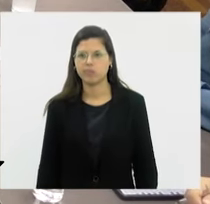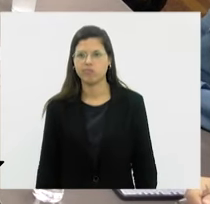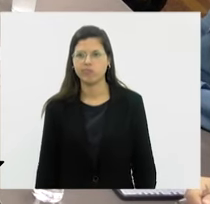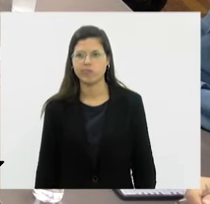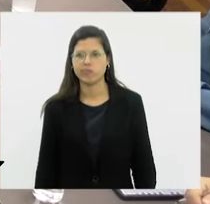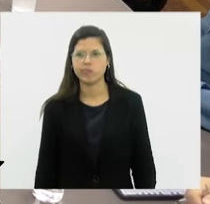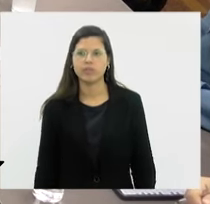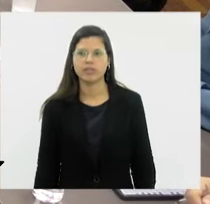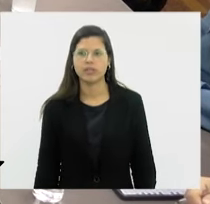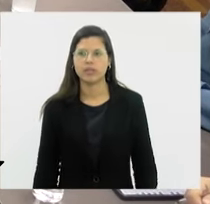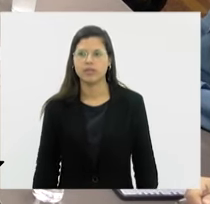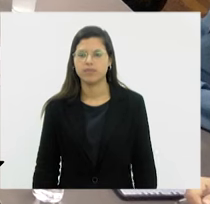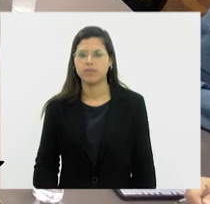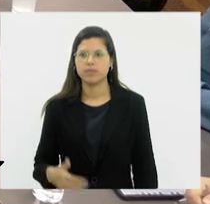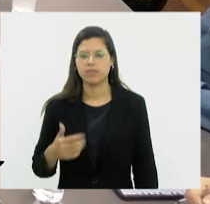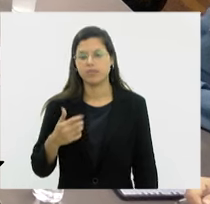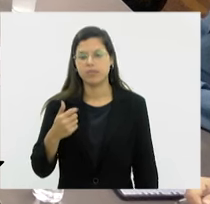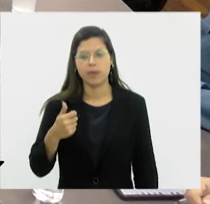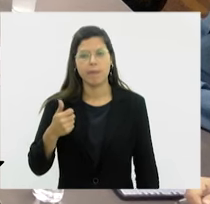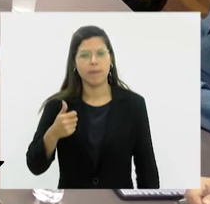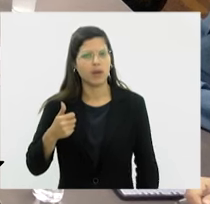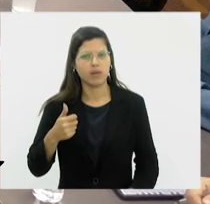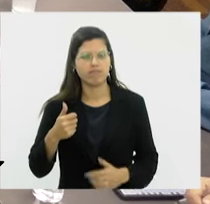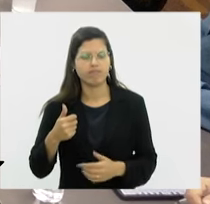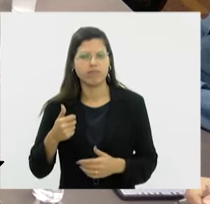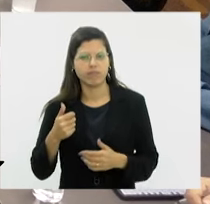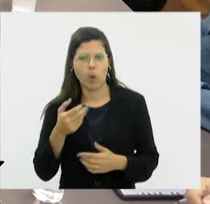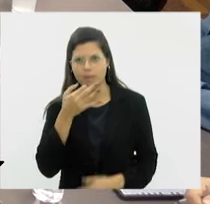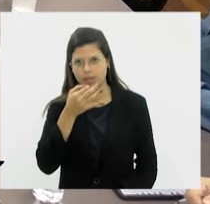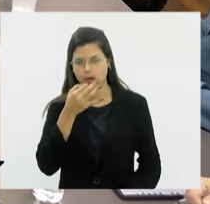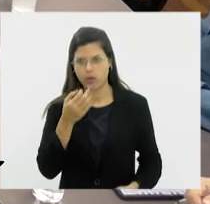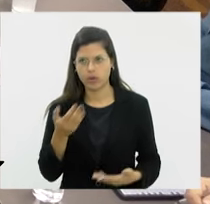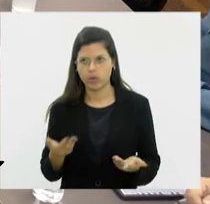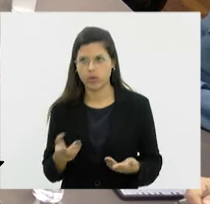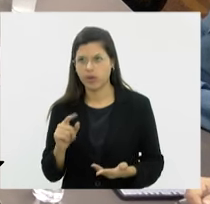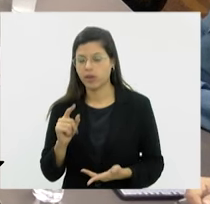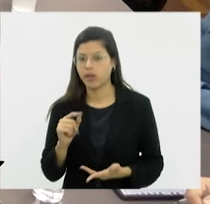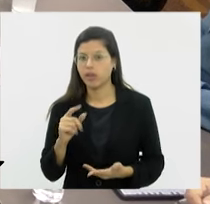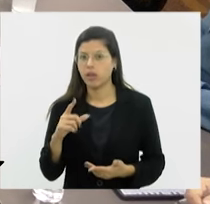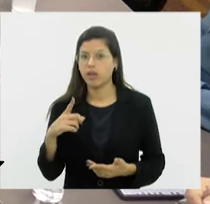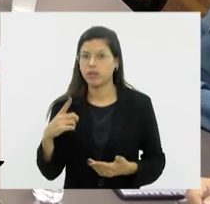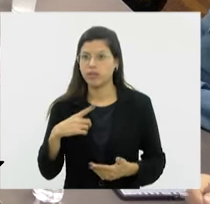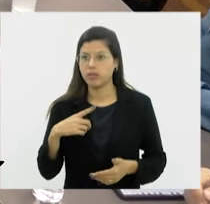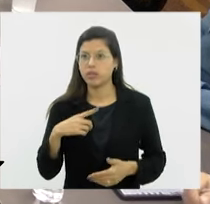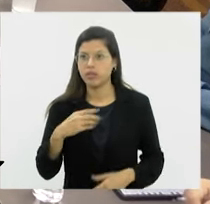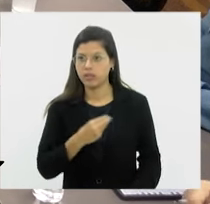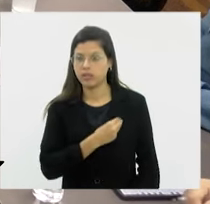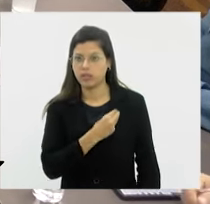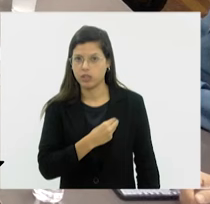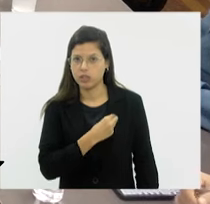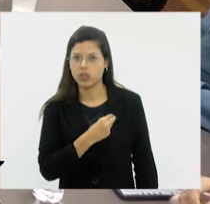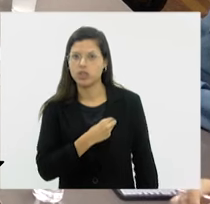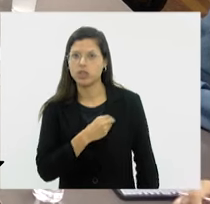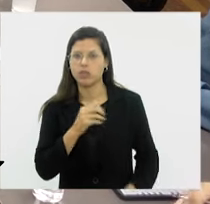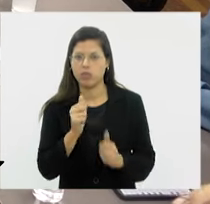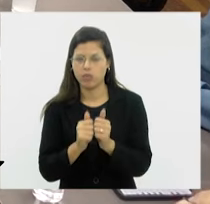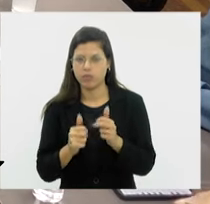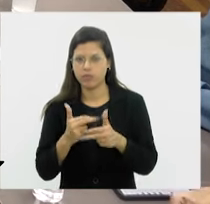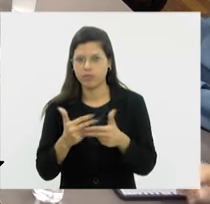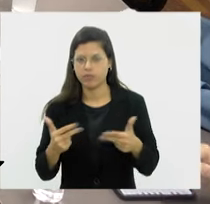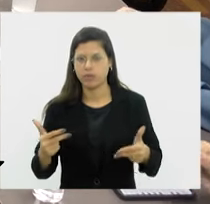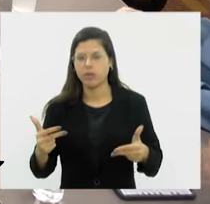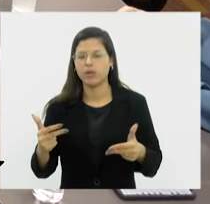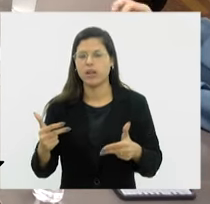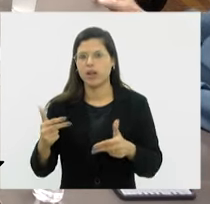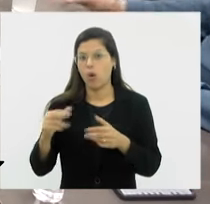primeira abordagem aqui, que existe uma modalidade olímpica, inclusive, que é o tiro